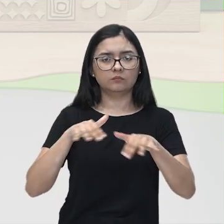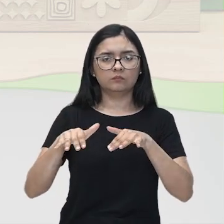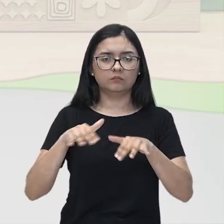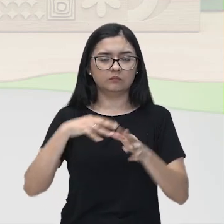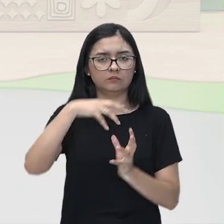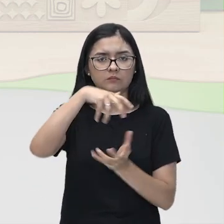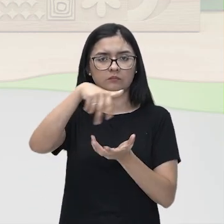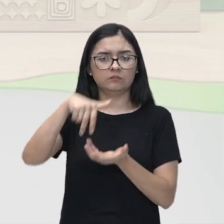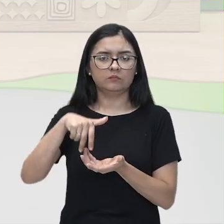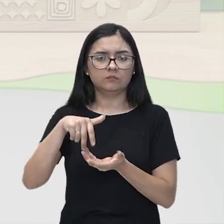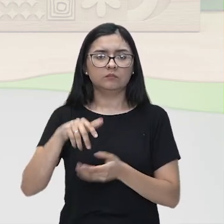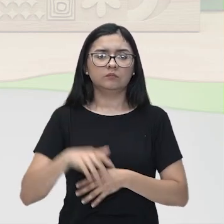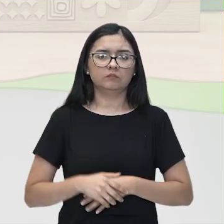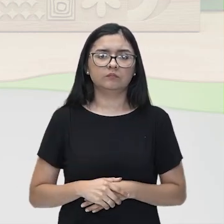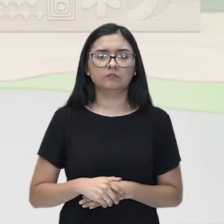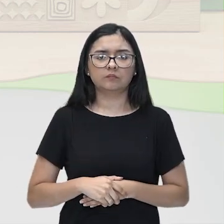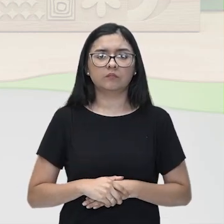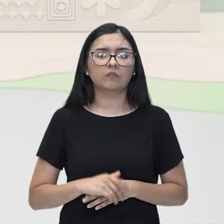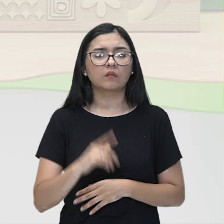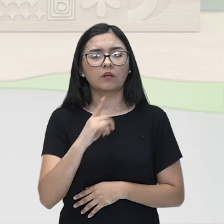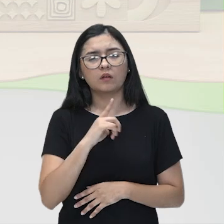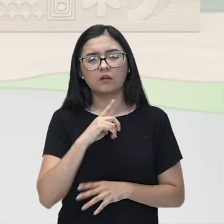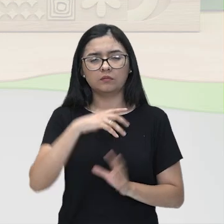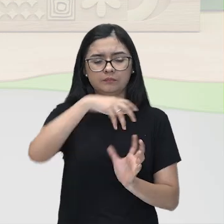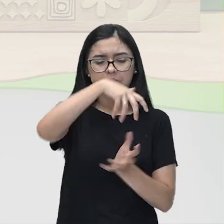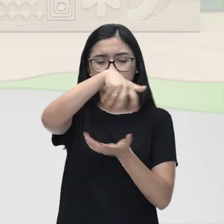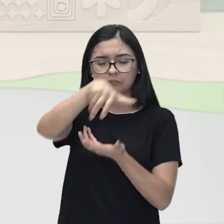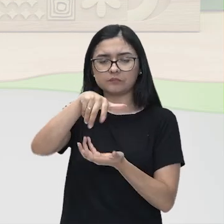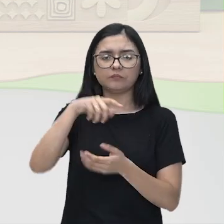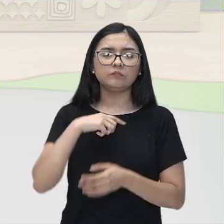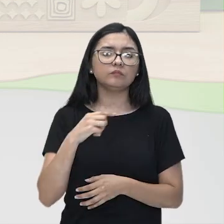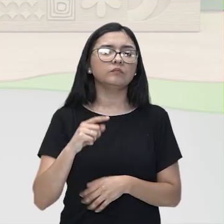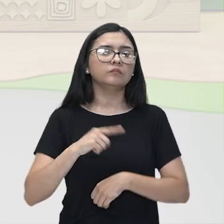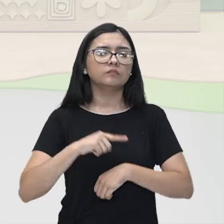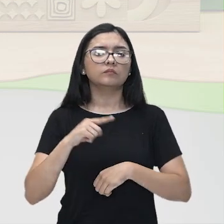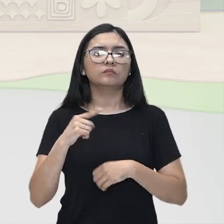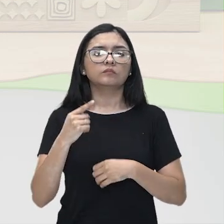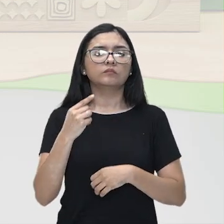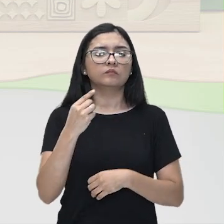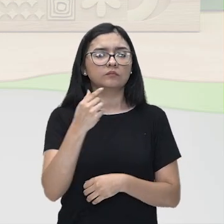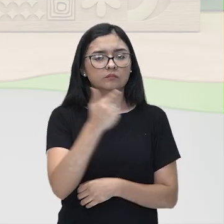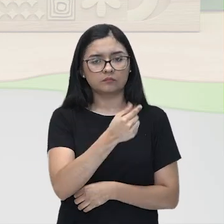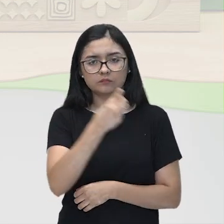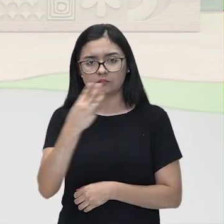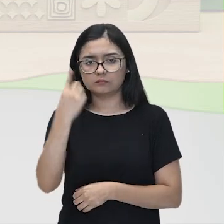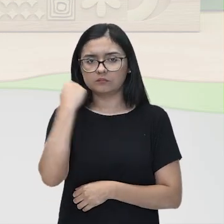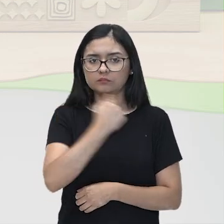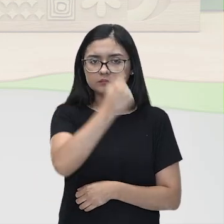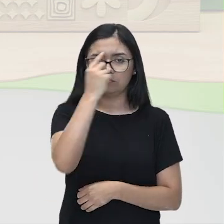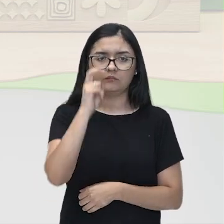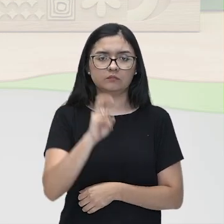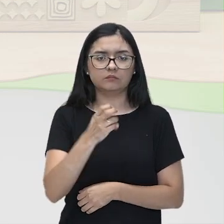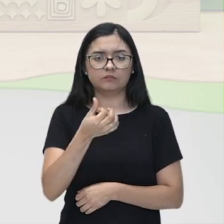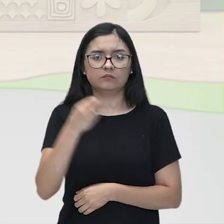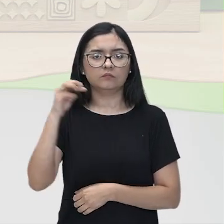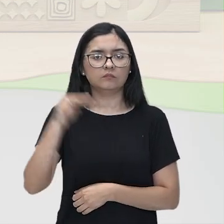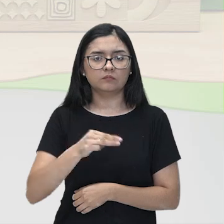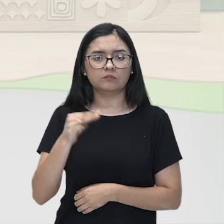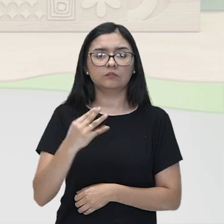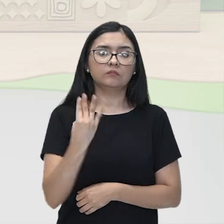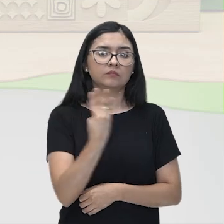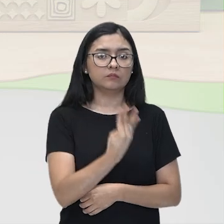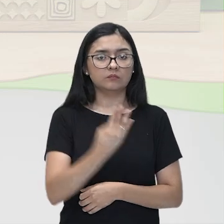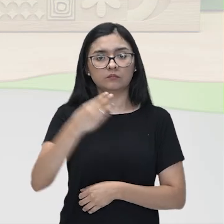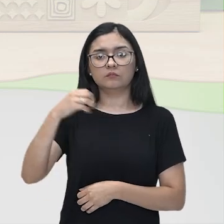de si e tem como duração 23 horas, 56 minutos e 4